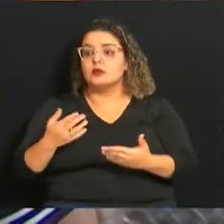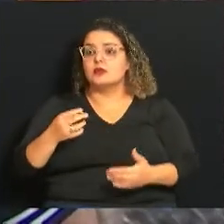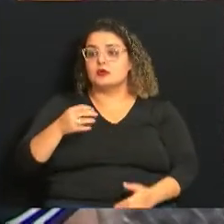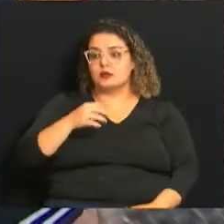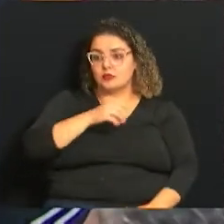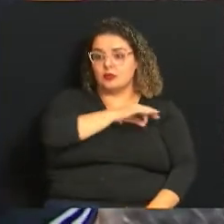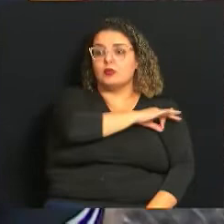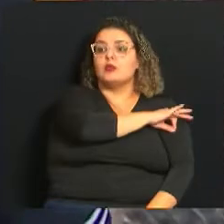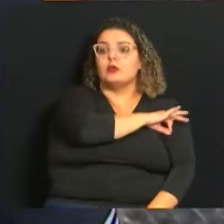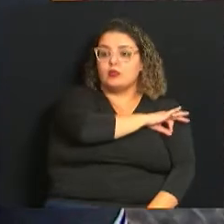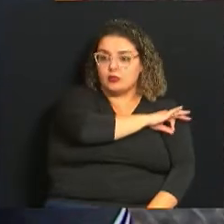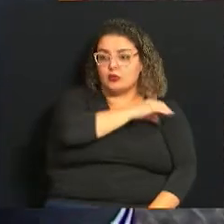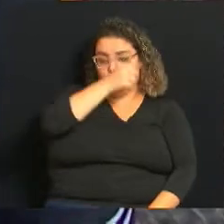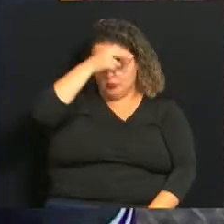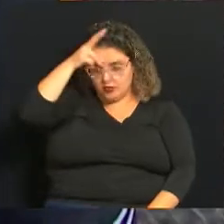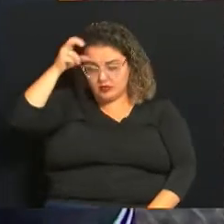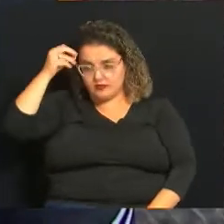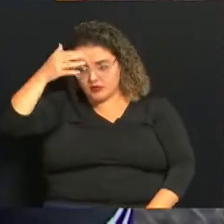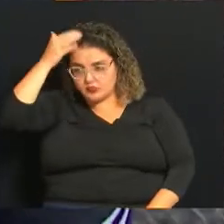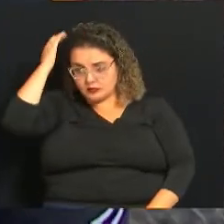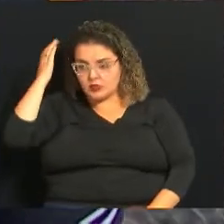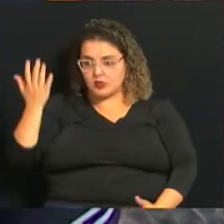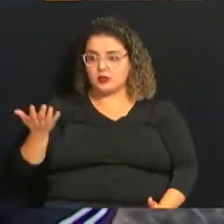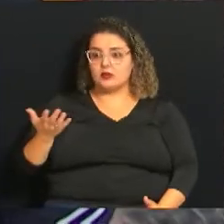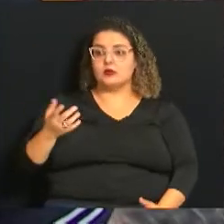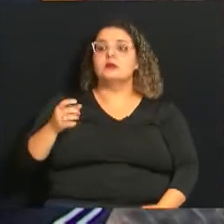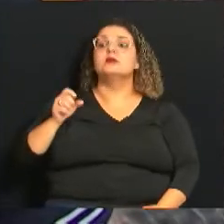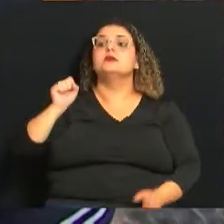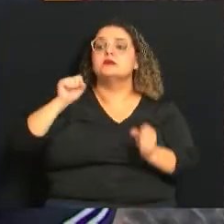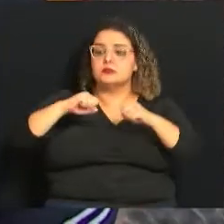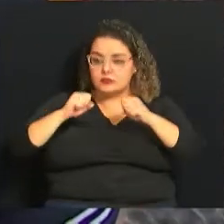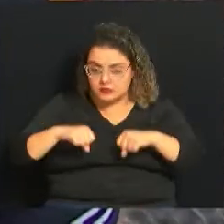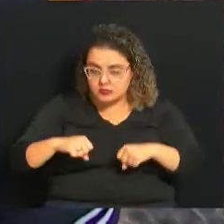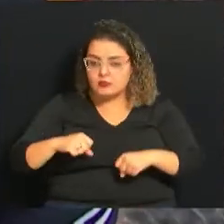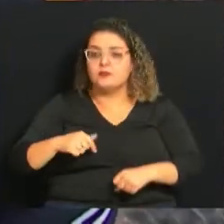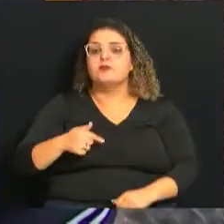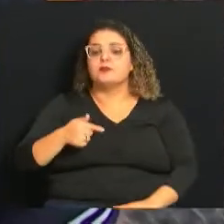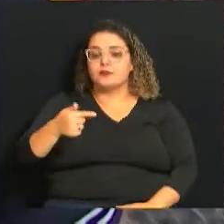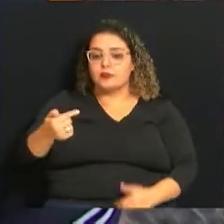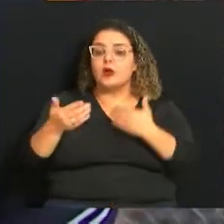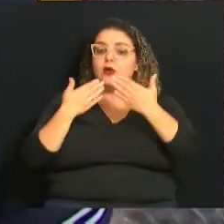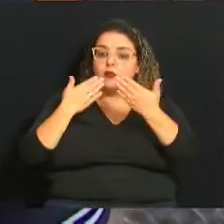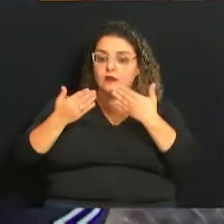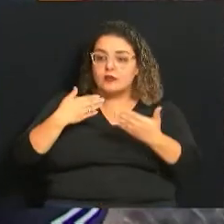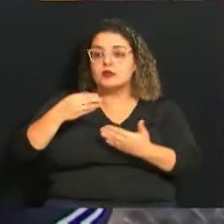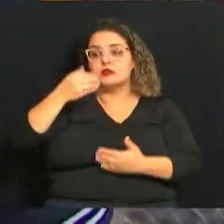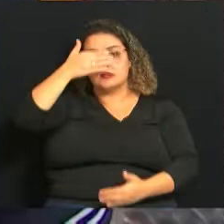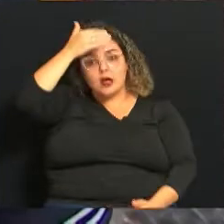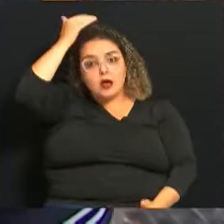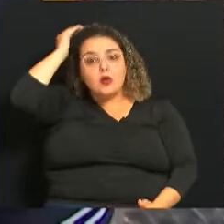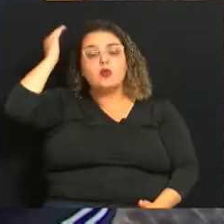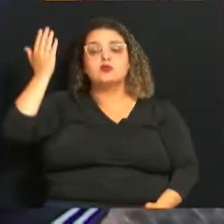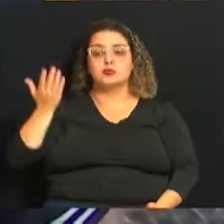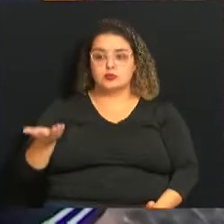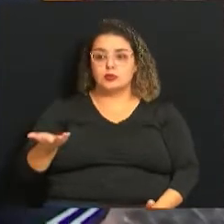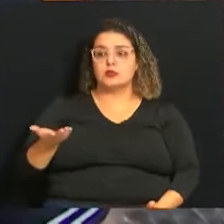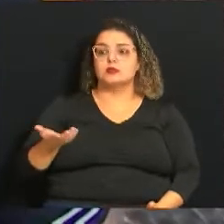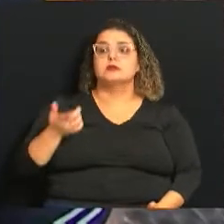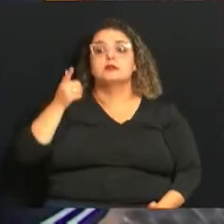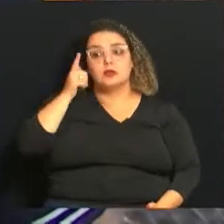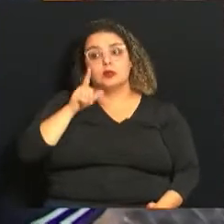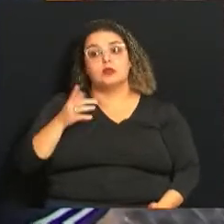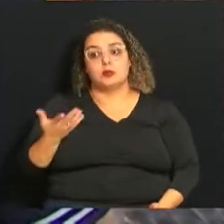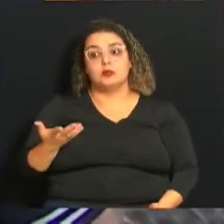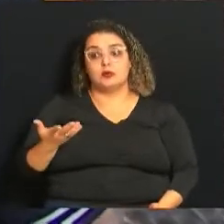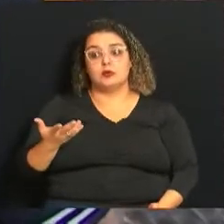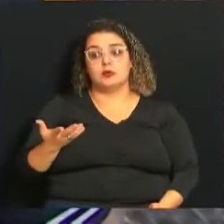Saad? Isso, vou inclusive essa semana falar com o Dário para ver se eu consigo isso mesmo. Se